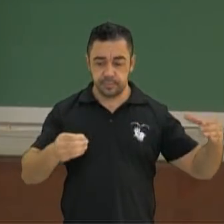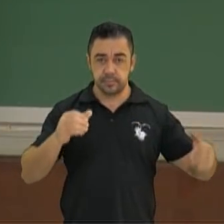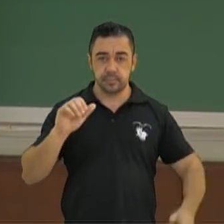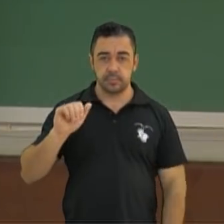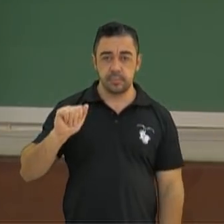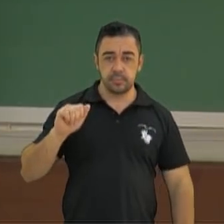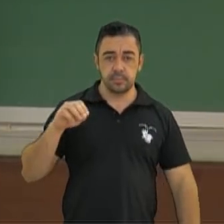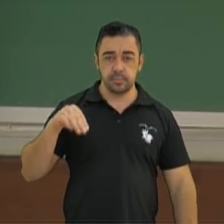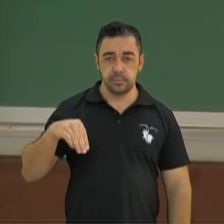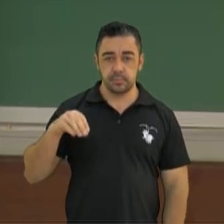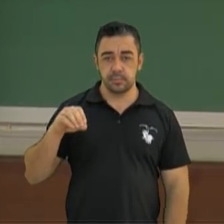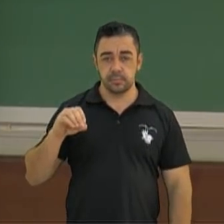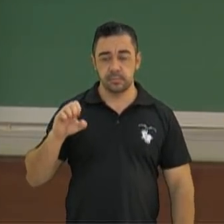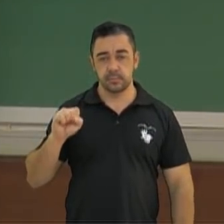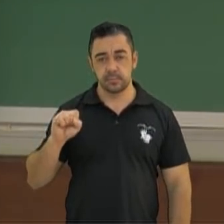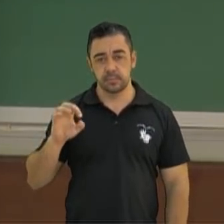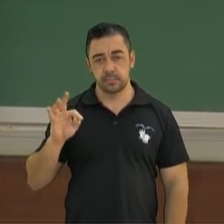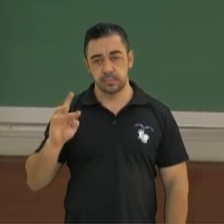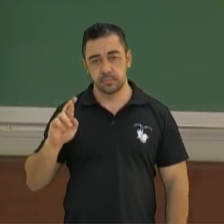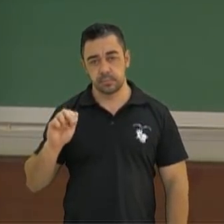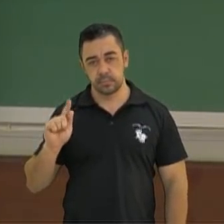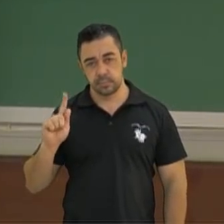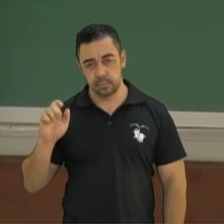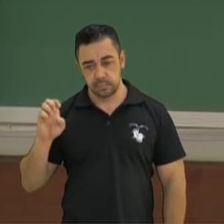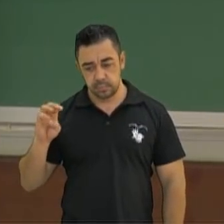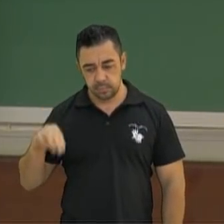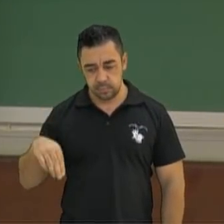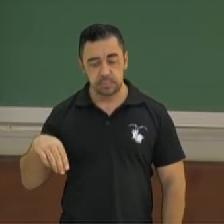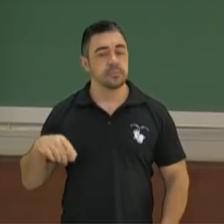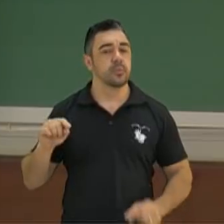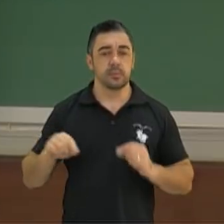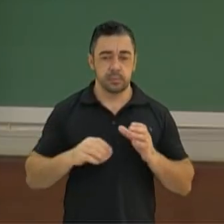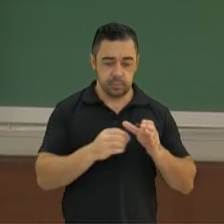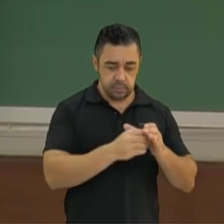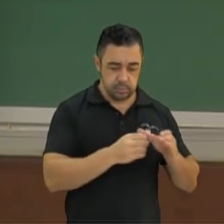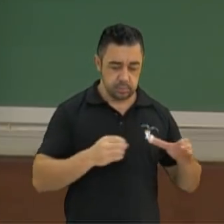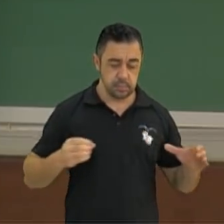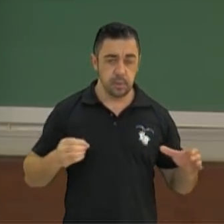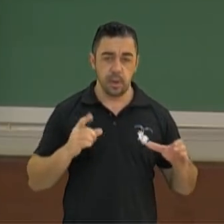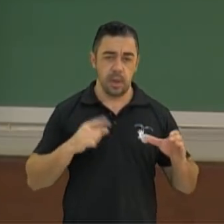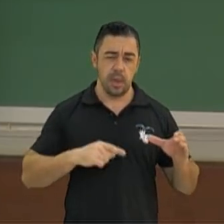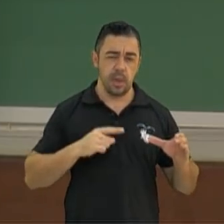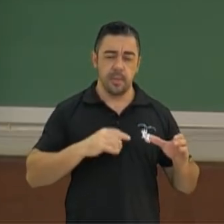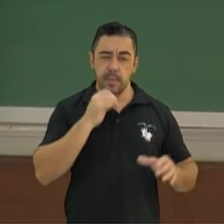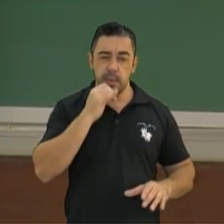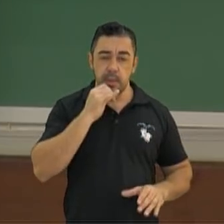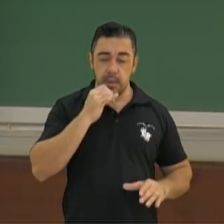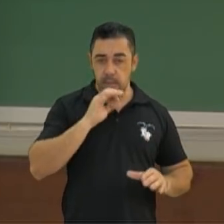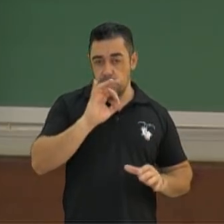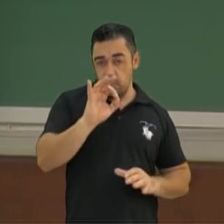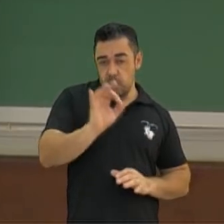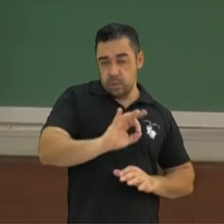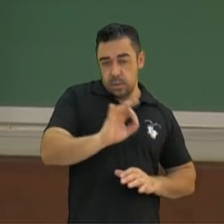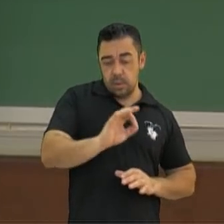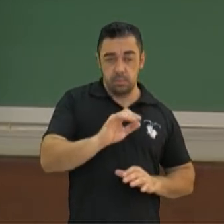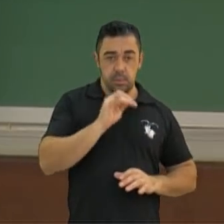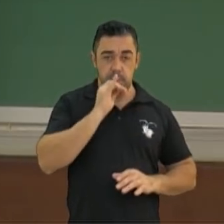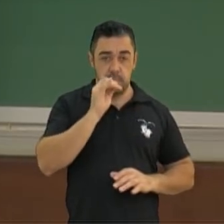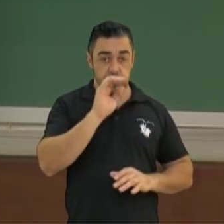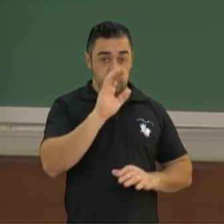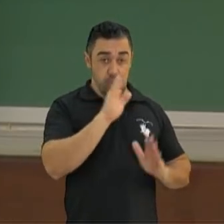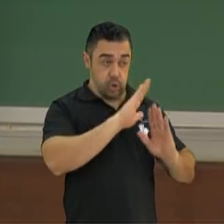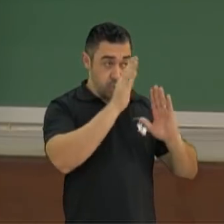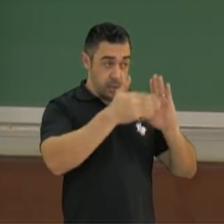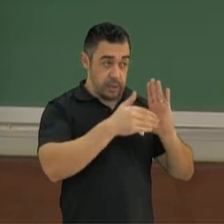seria amostragem? Então, você iria pegar uma parcela, uma quantidade significativa dessa